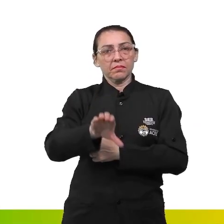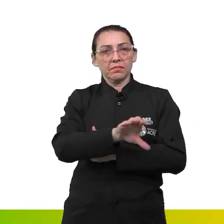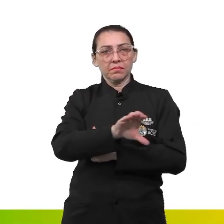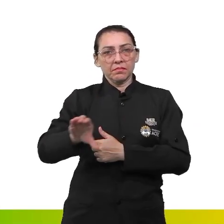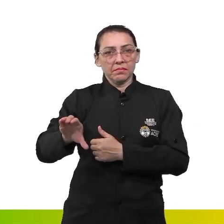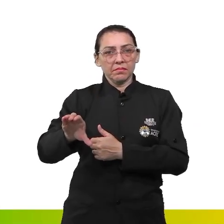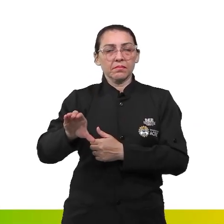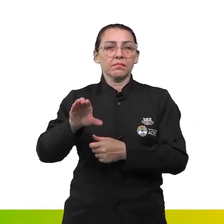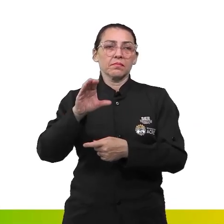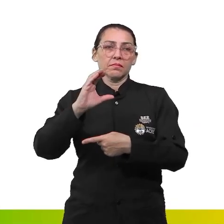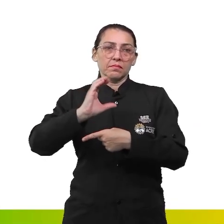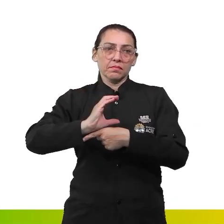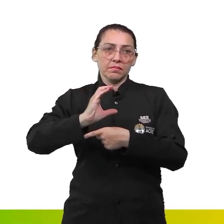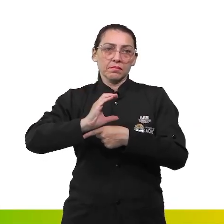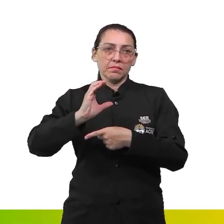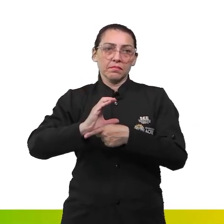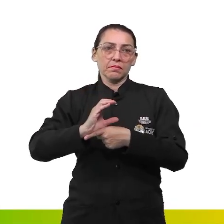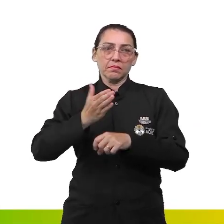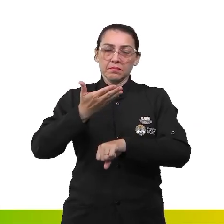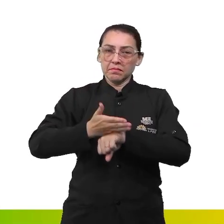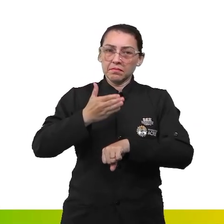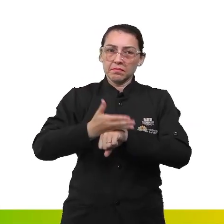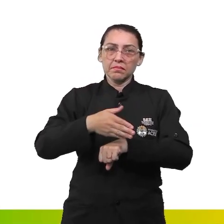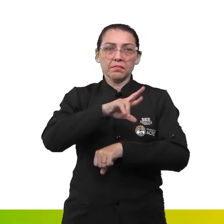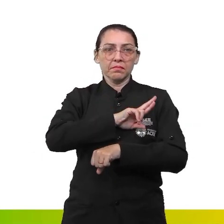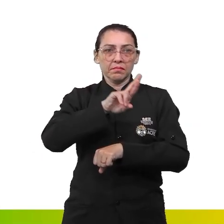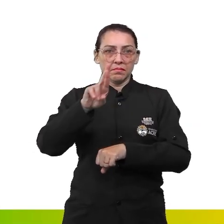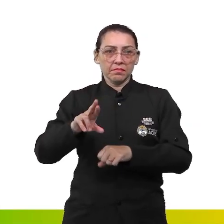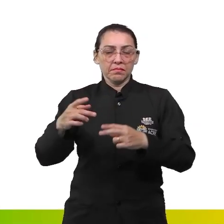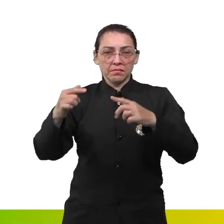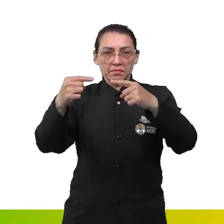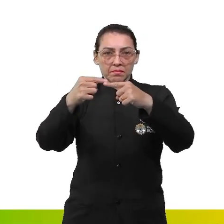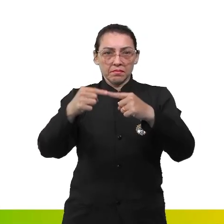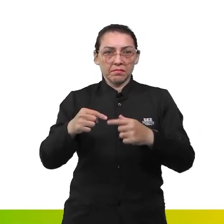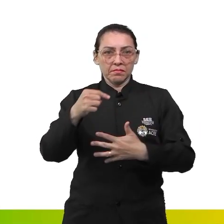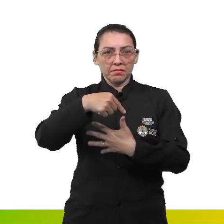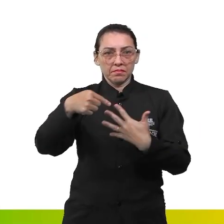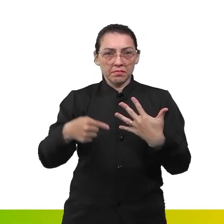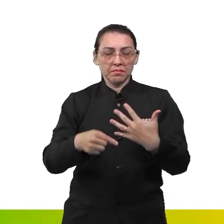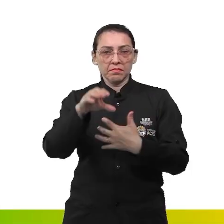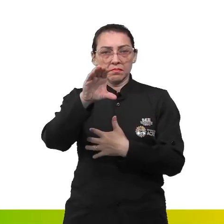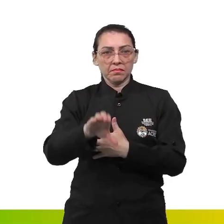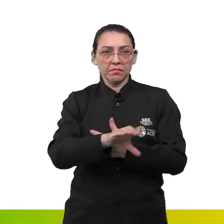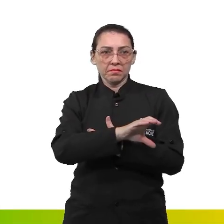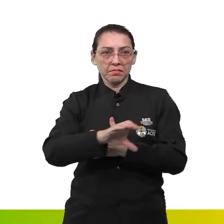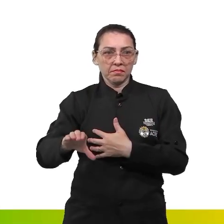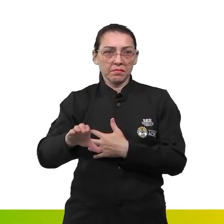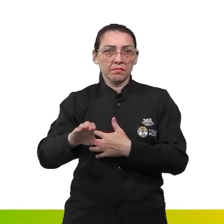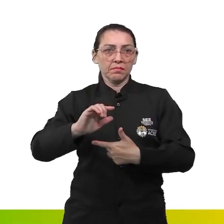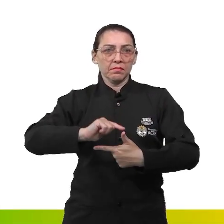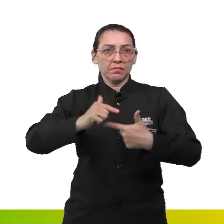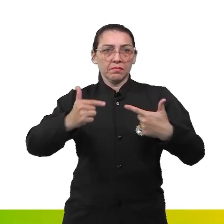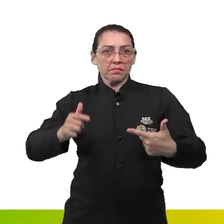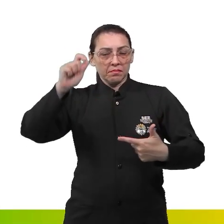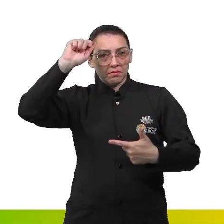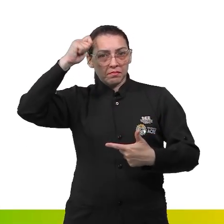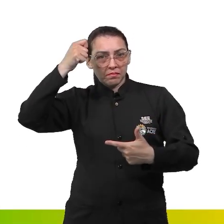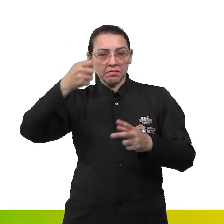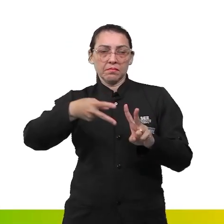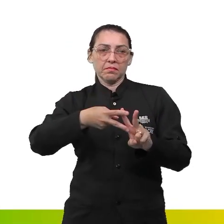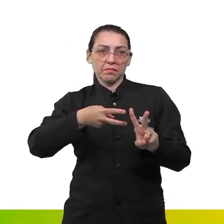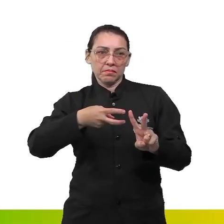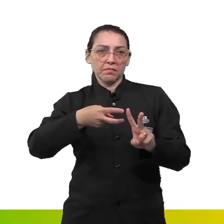catolicismo. C. Na prática de religiões que combinam elementos do cristianismo com tradições africanas e